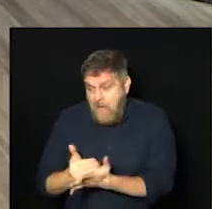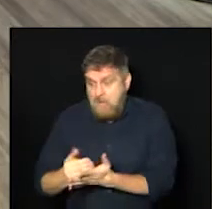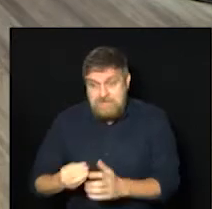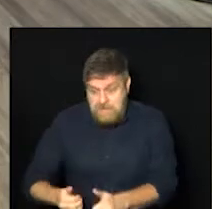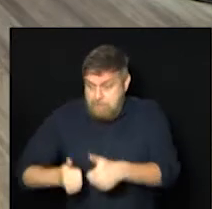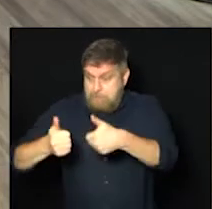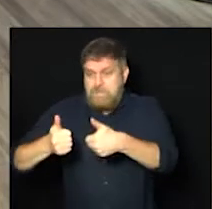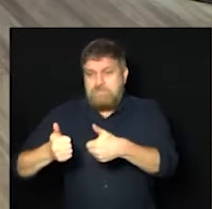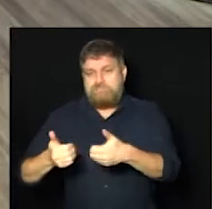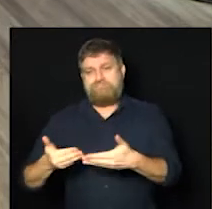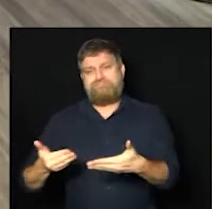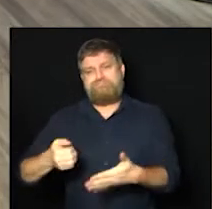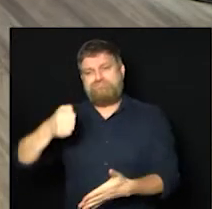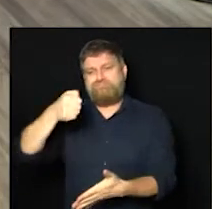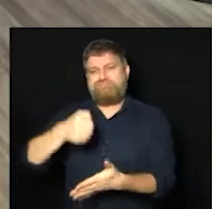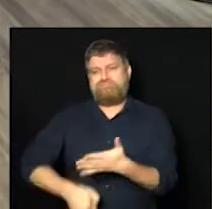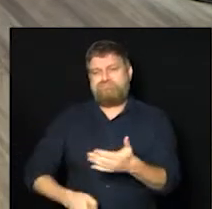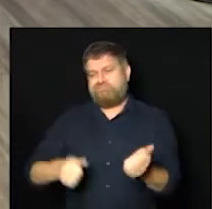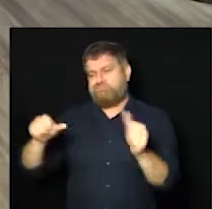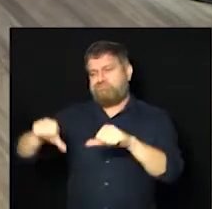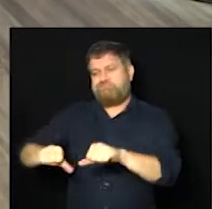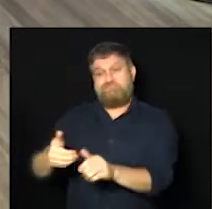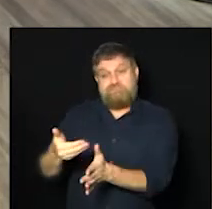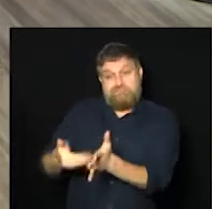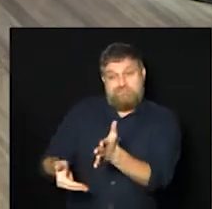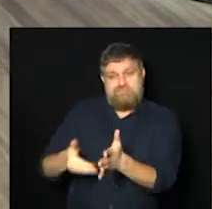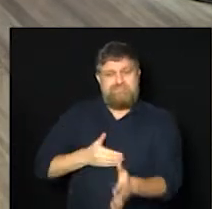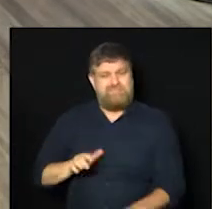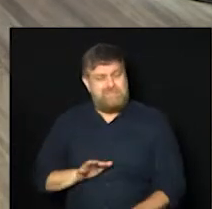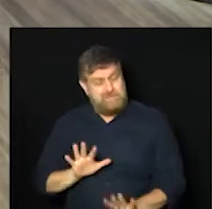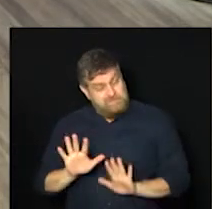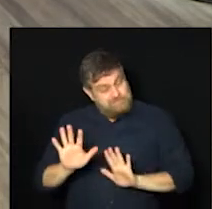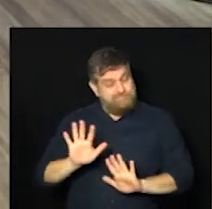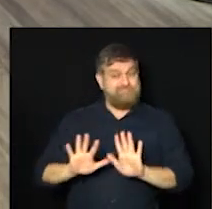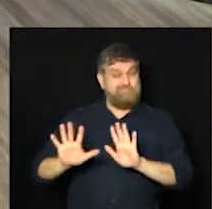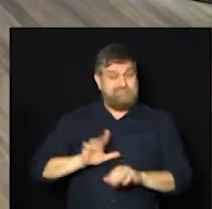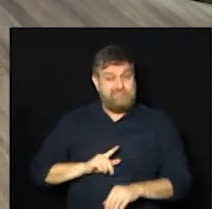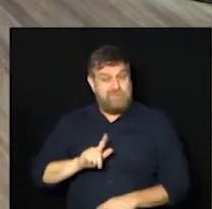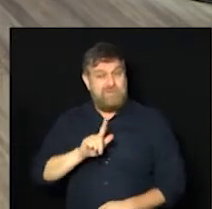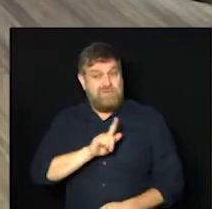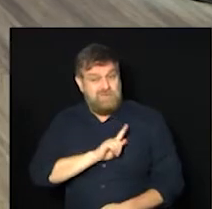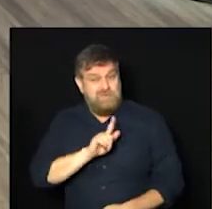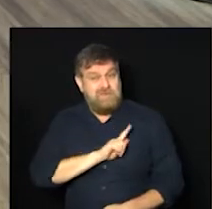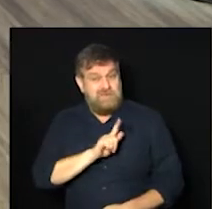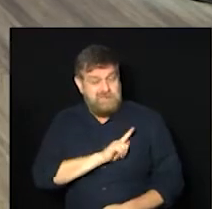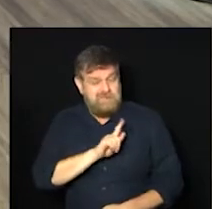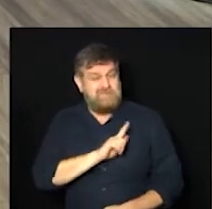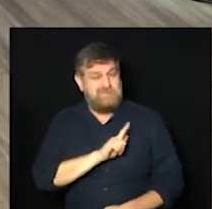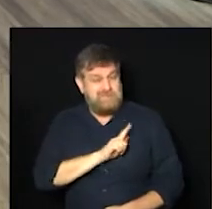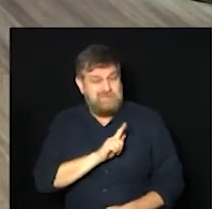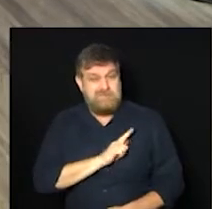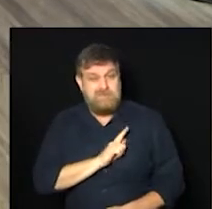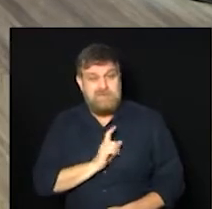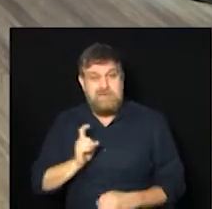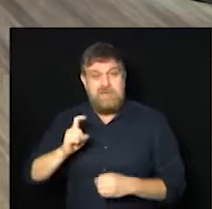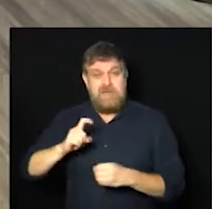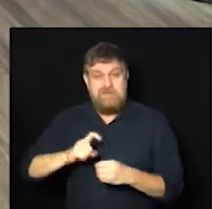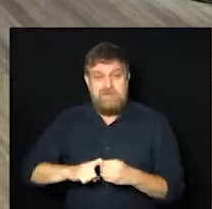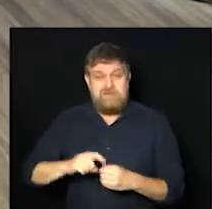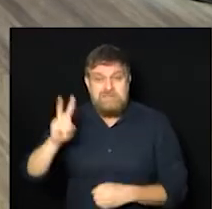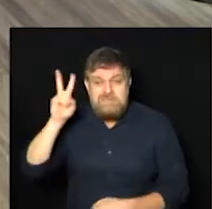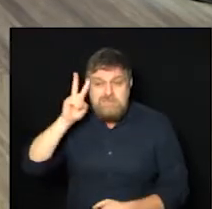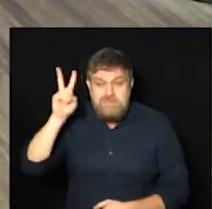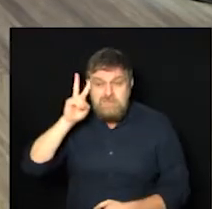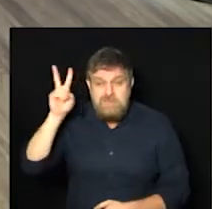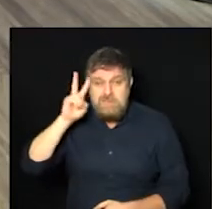Série B e já decepciona. Então, o clima não está nada bom pelos lados do Brinco de Ouro. Só volta a campo na